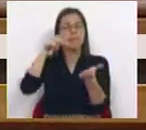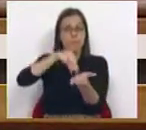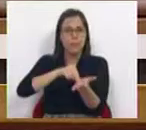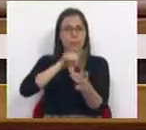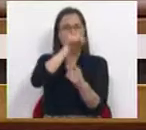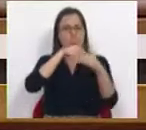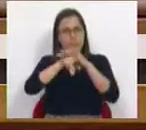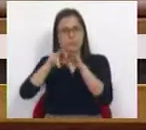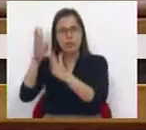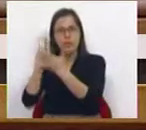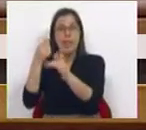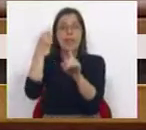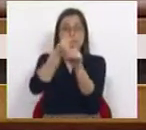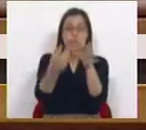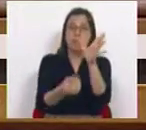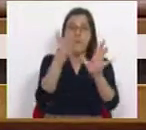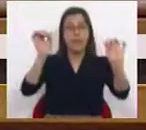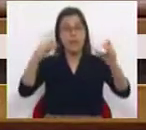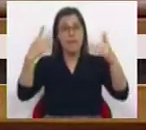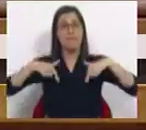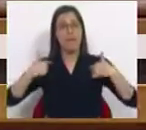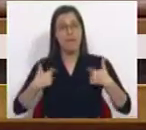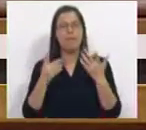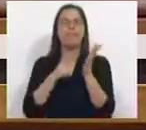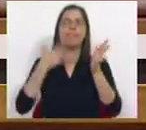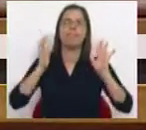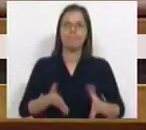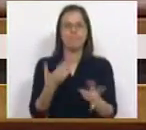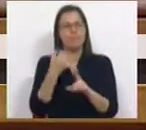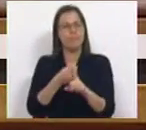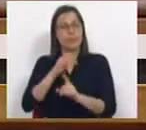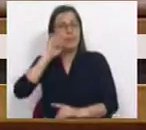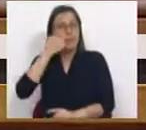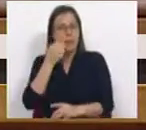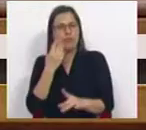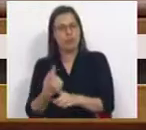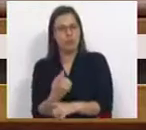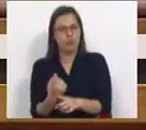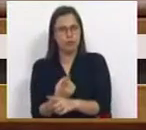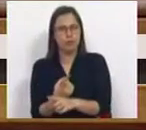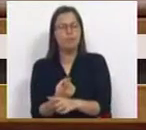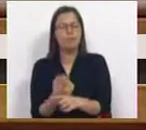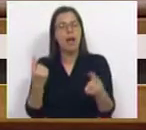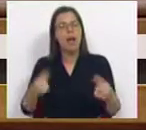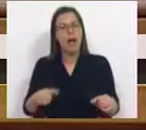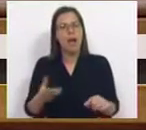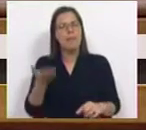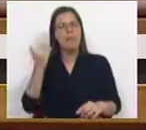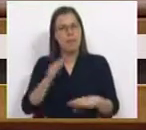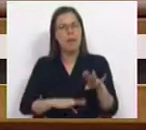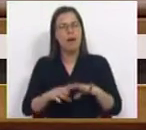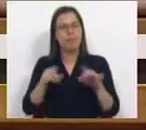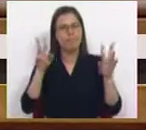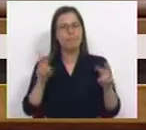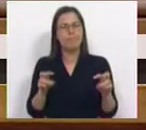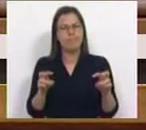escolas, com desafios para a criação de iniciativas em torno da necessidade do combate ao desperdício alimentar. Há, portanto, muito a fazer